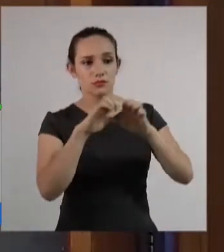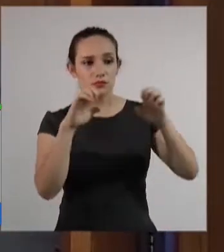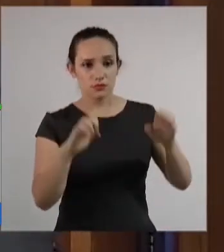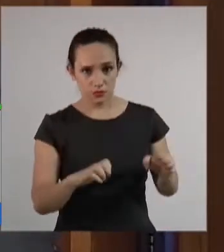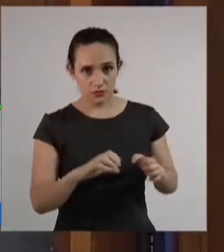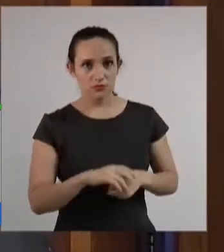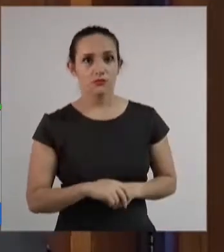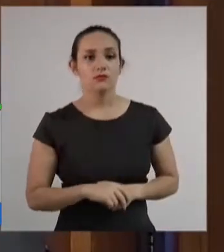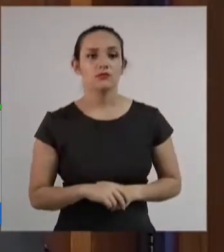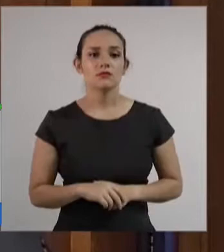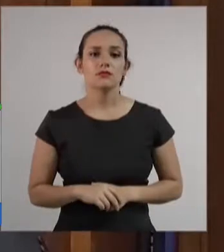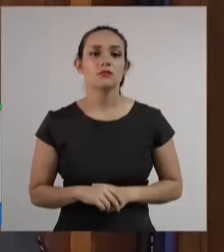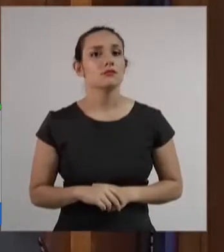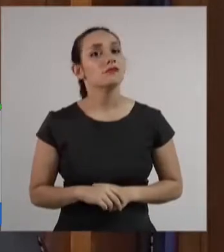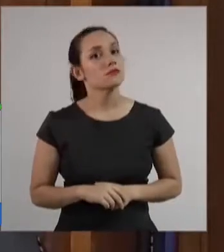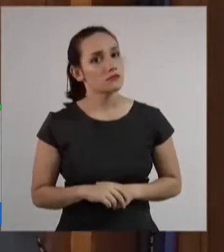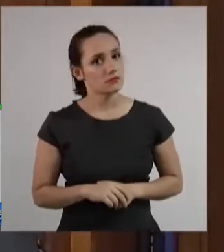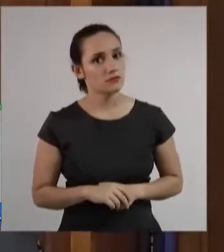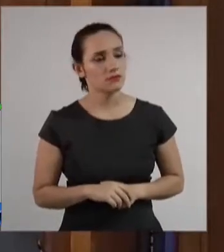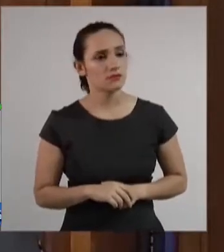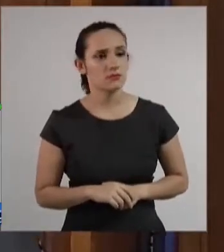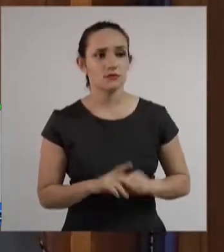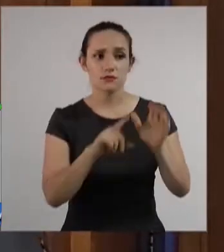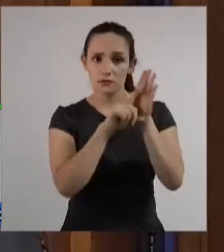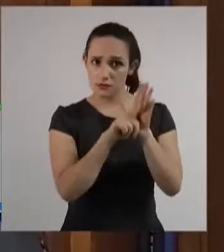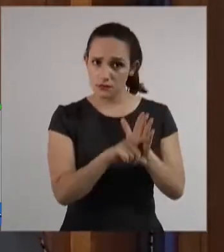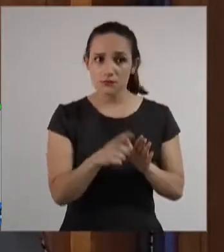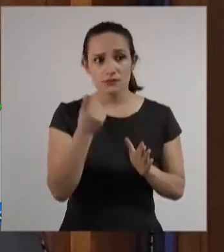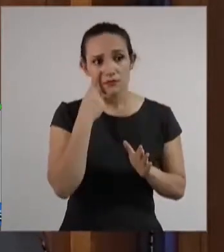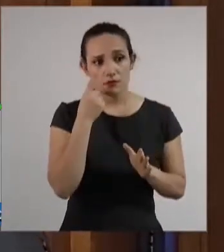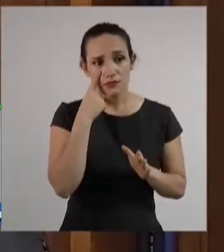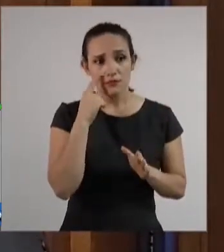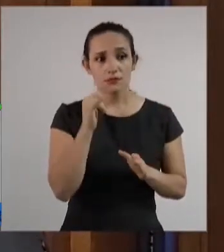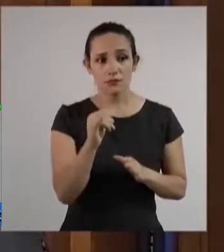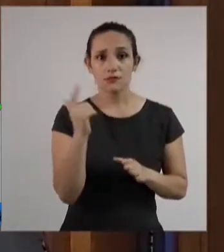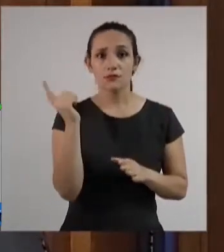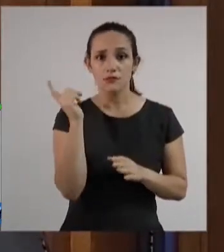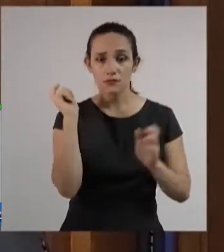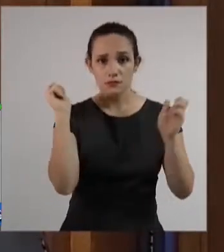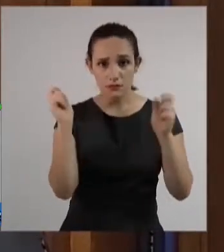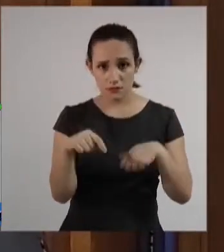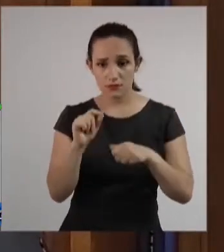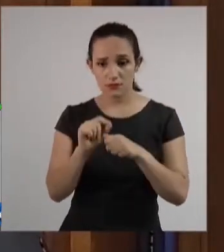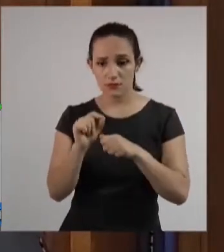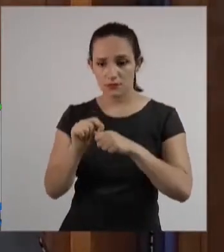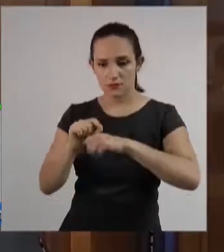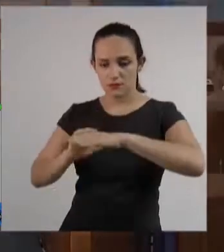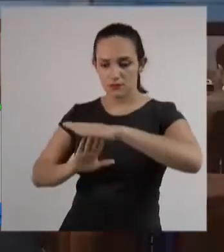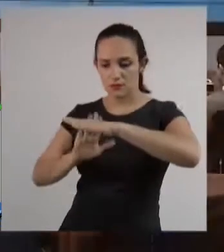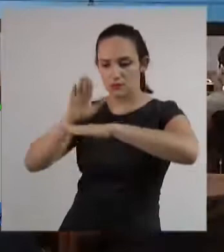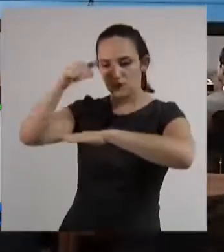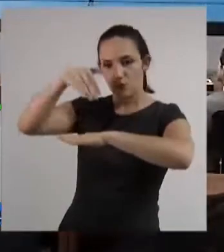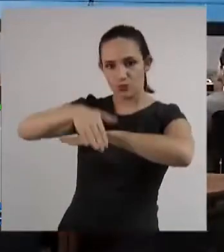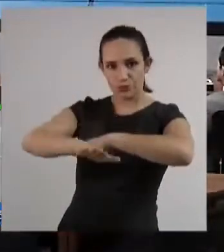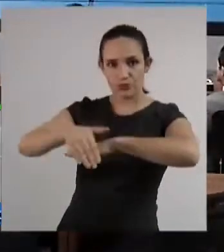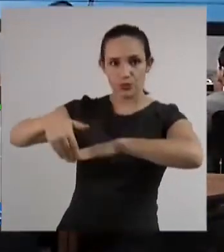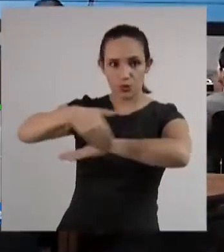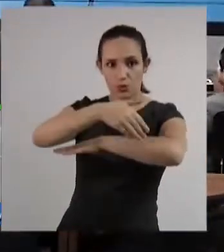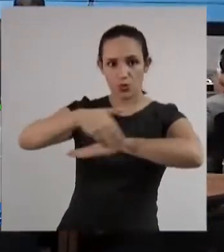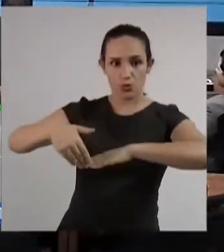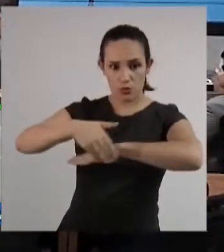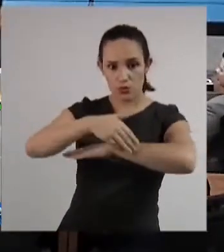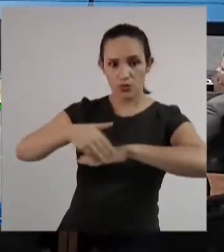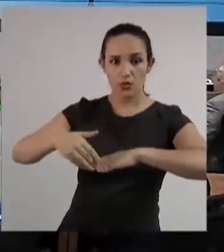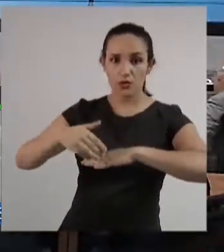hoje, para que providencie um redutor de velocidade no